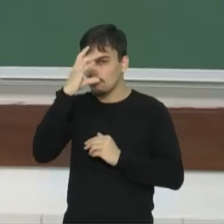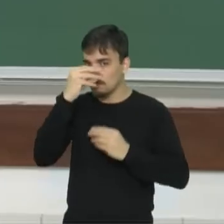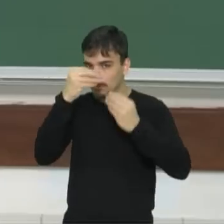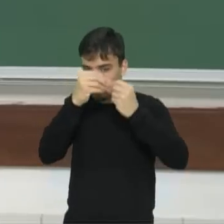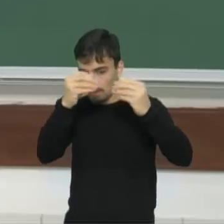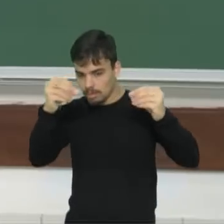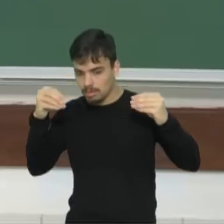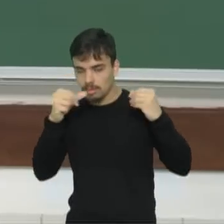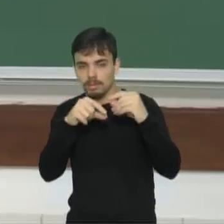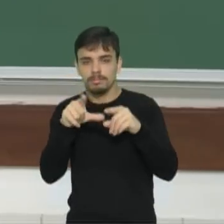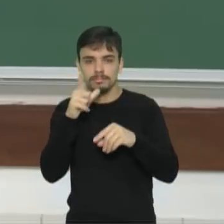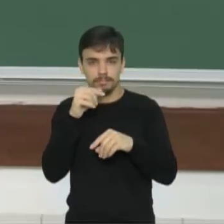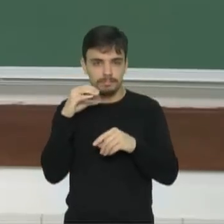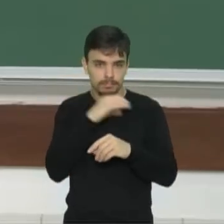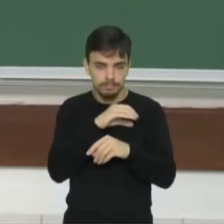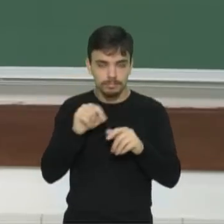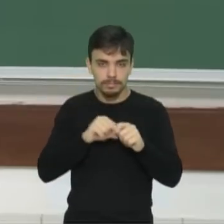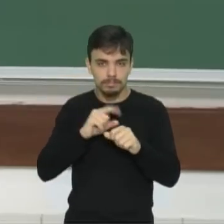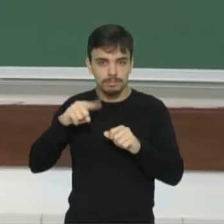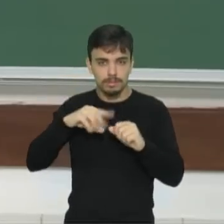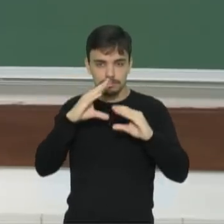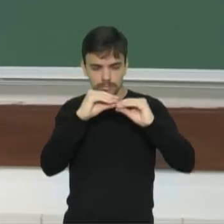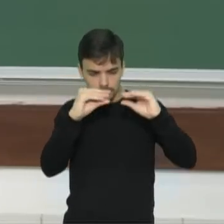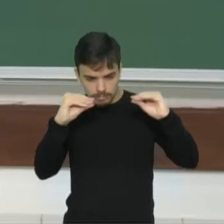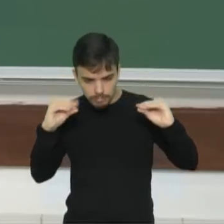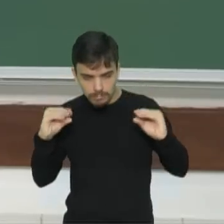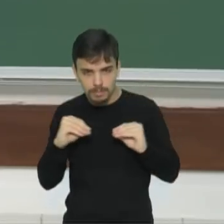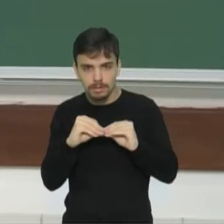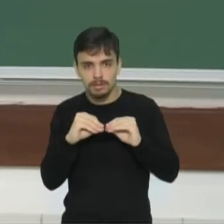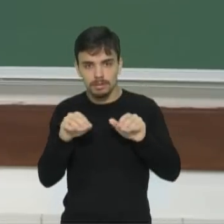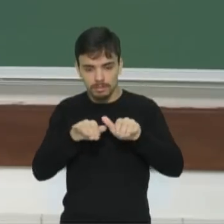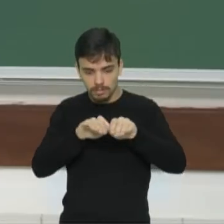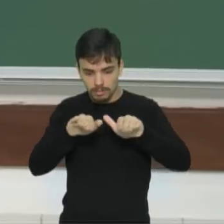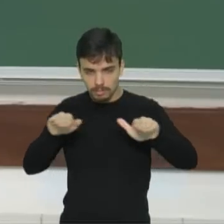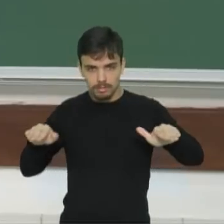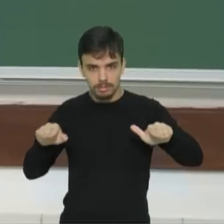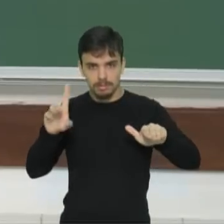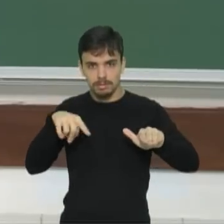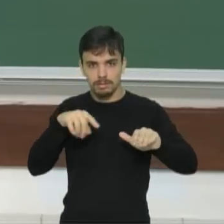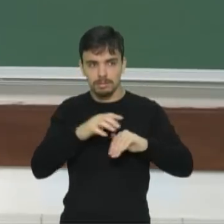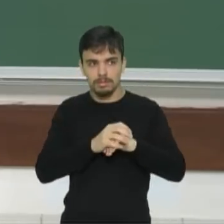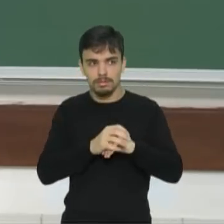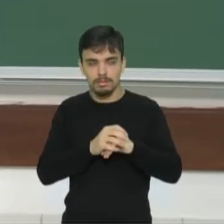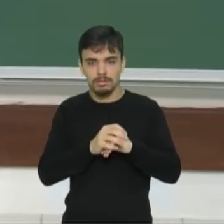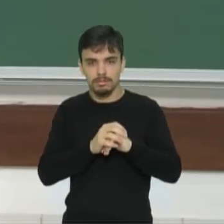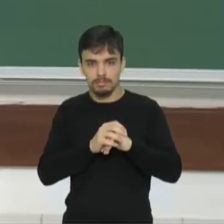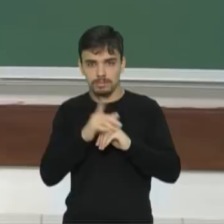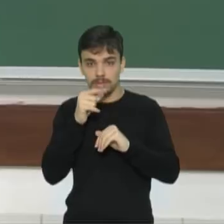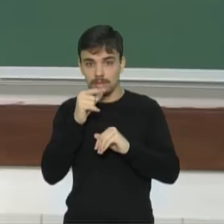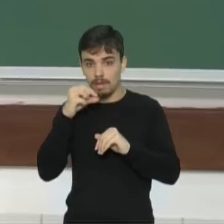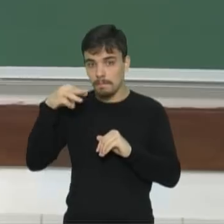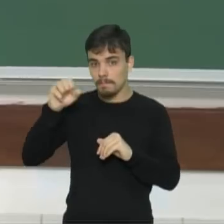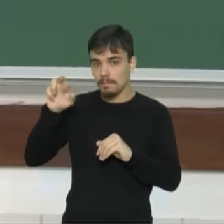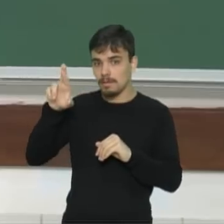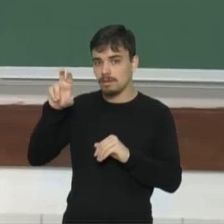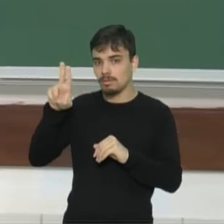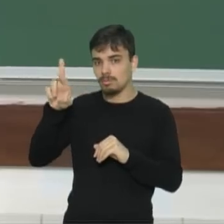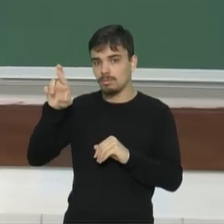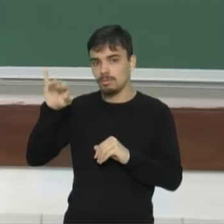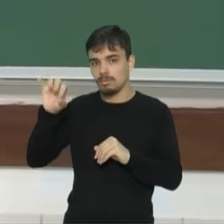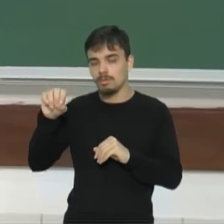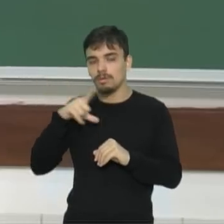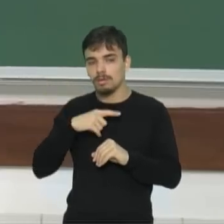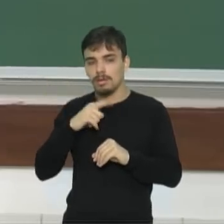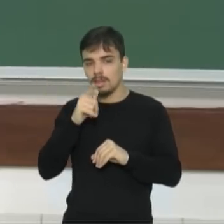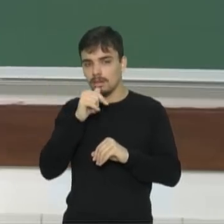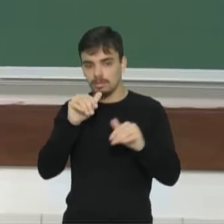Esse vidro ele é moldado em cima de uma piscina de mercúrio, então o mercúrio está lá líquido. Quando o vidro quente é